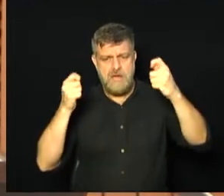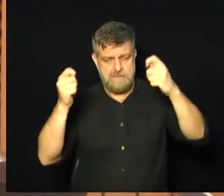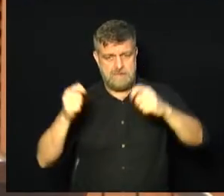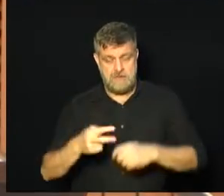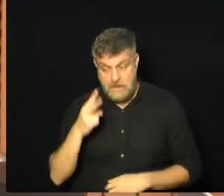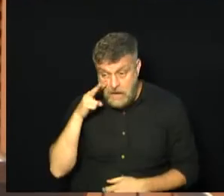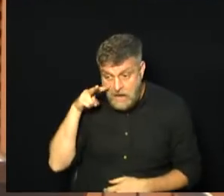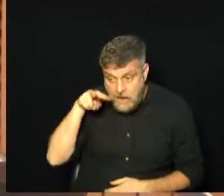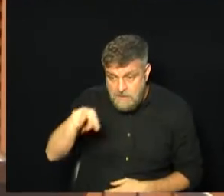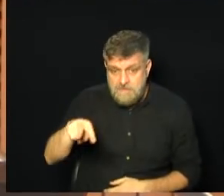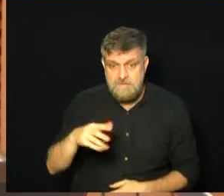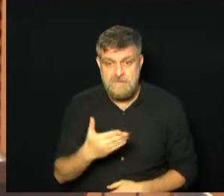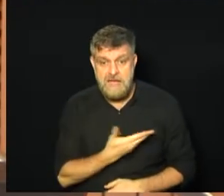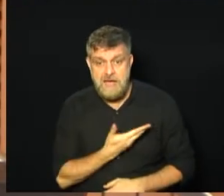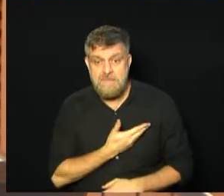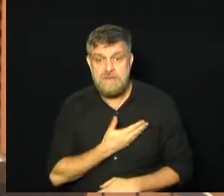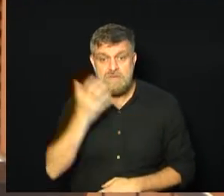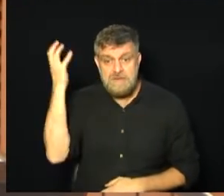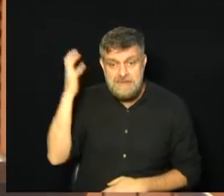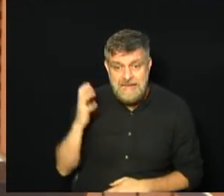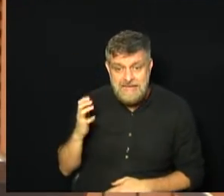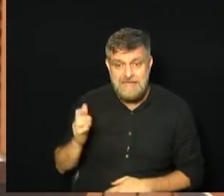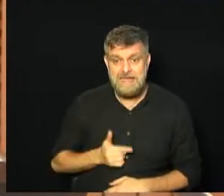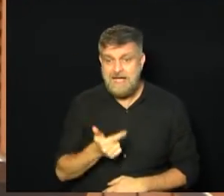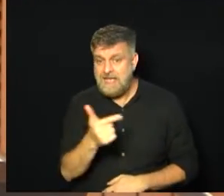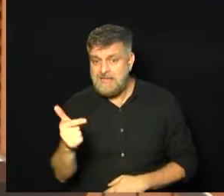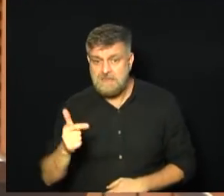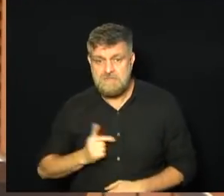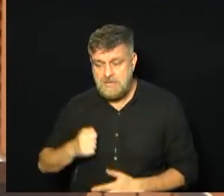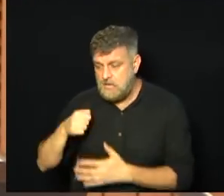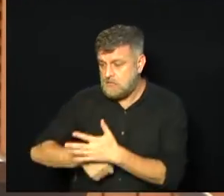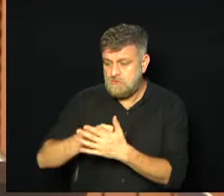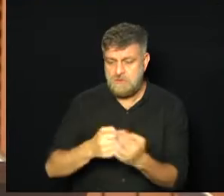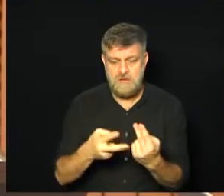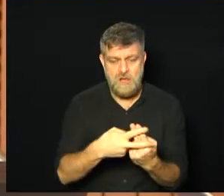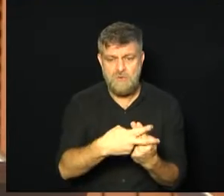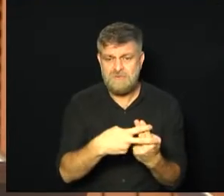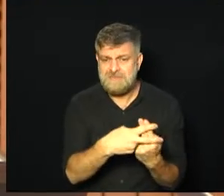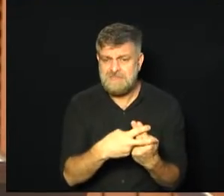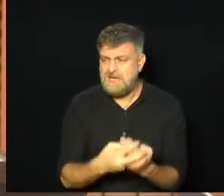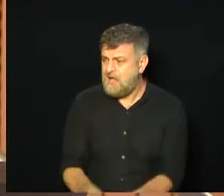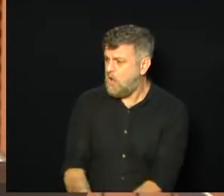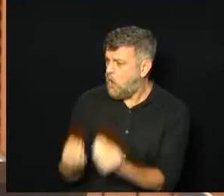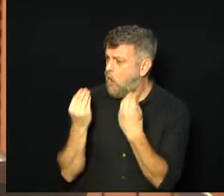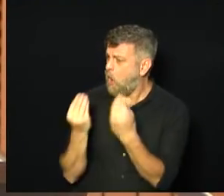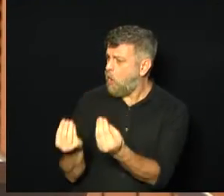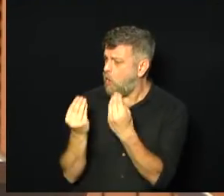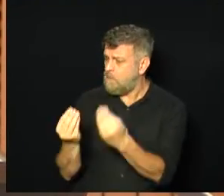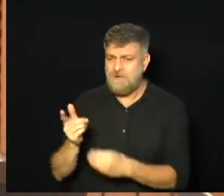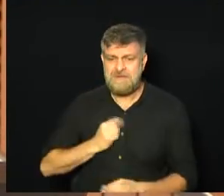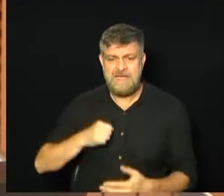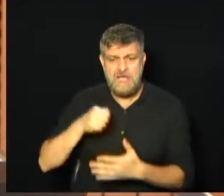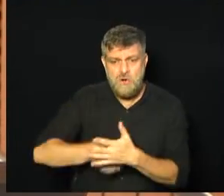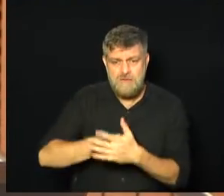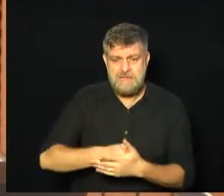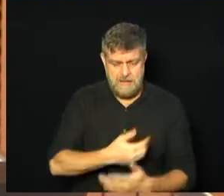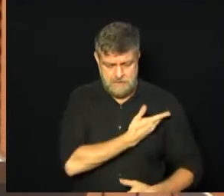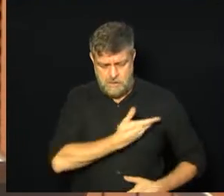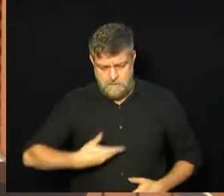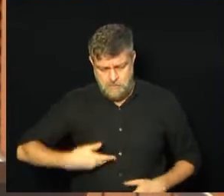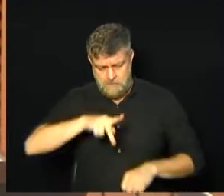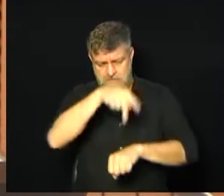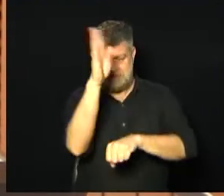da Guida aqui, que não tem compromisso com a defesa do sistema único. Como não? Nós temos que fazer defesa do público nesse país, do